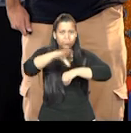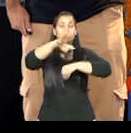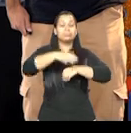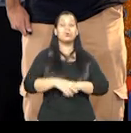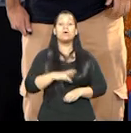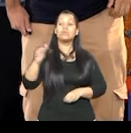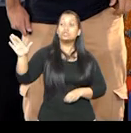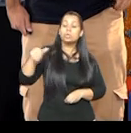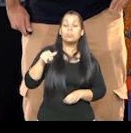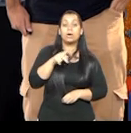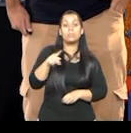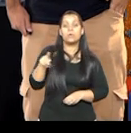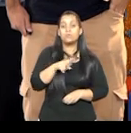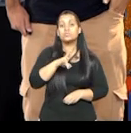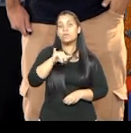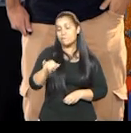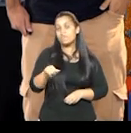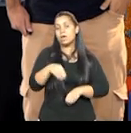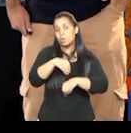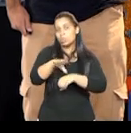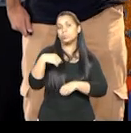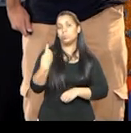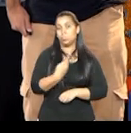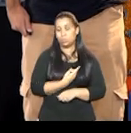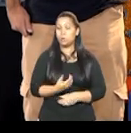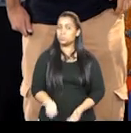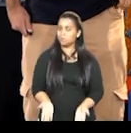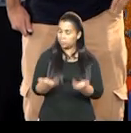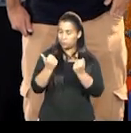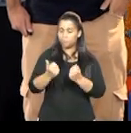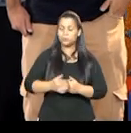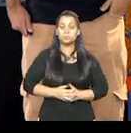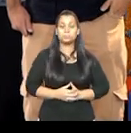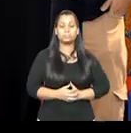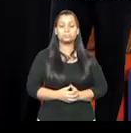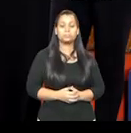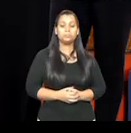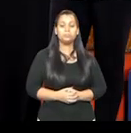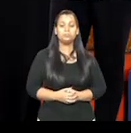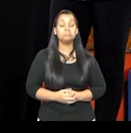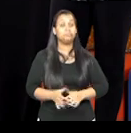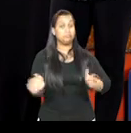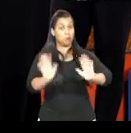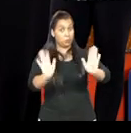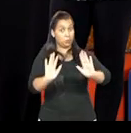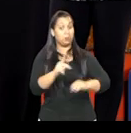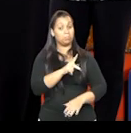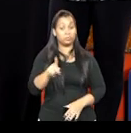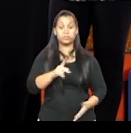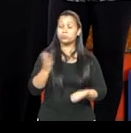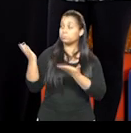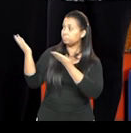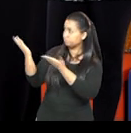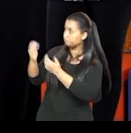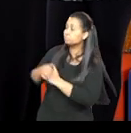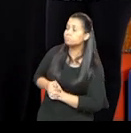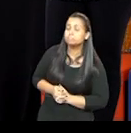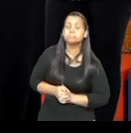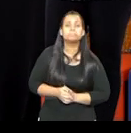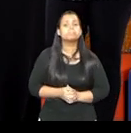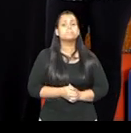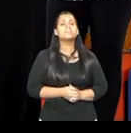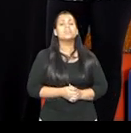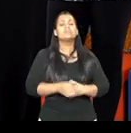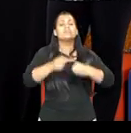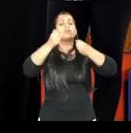chamar a professora Vanessa, que ela vai contar mais pra gente. Vamos lá? Olá, eu sou a professora Vanessa e vou falar de